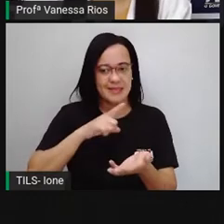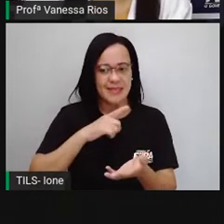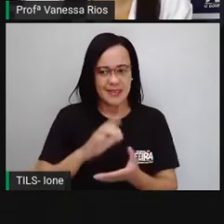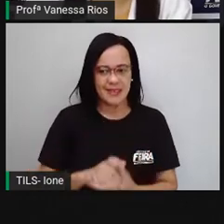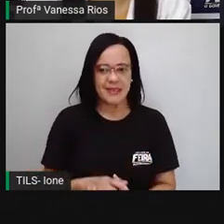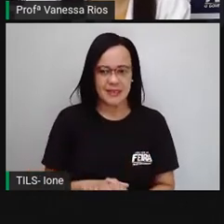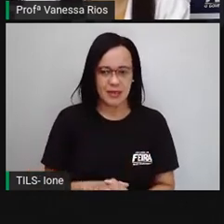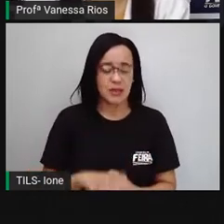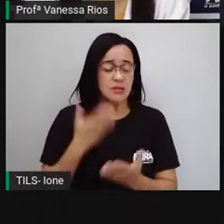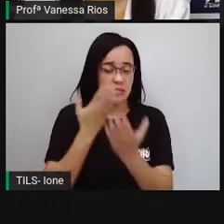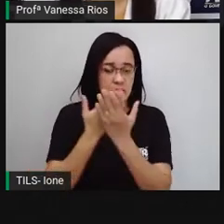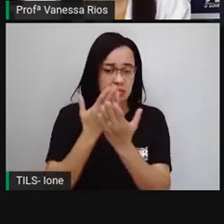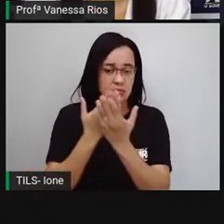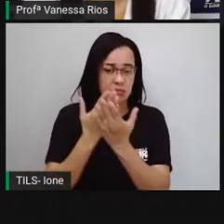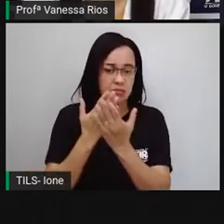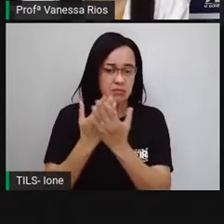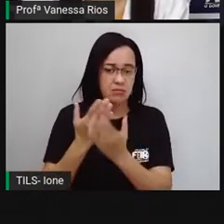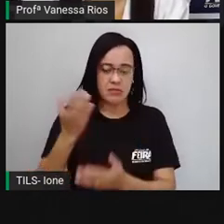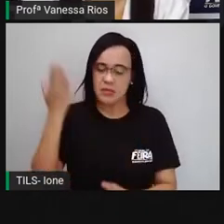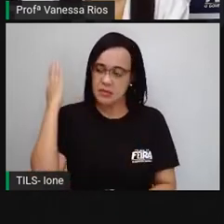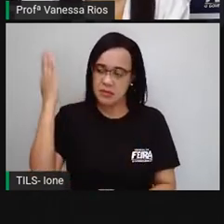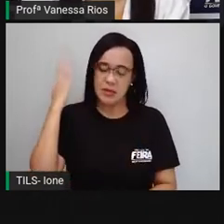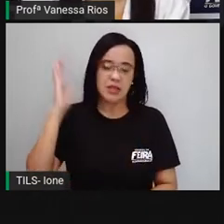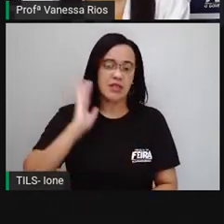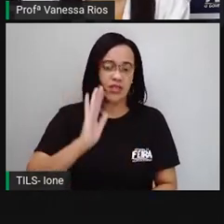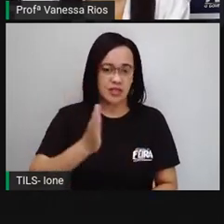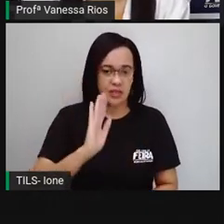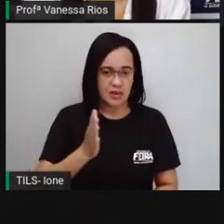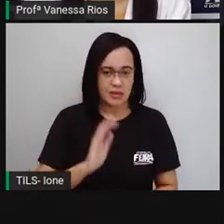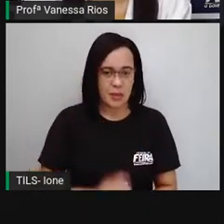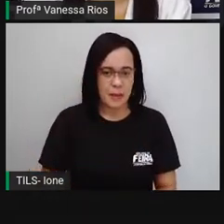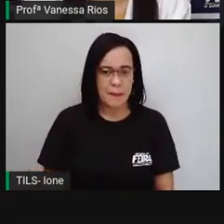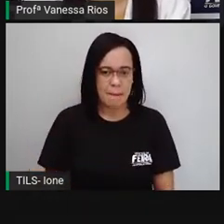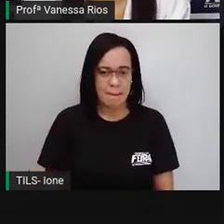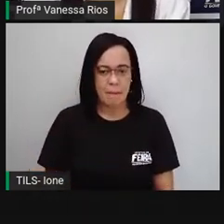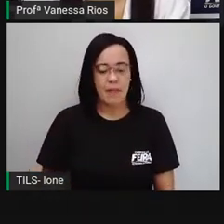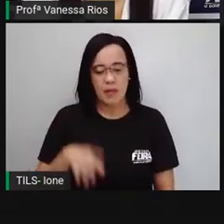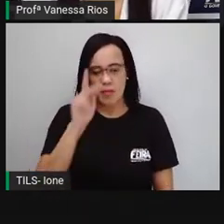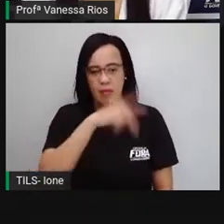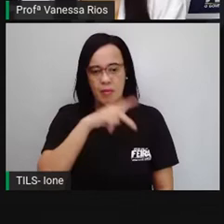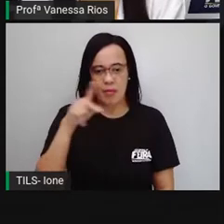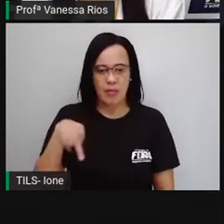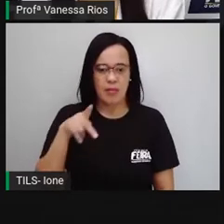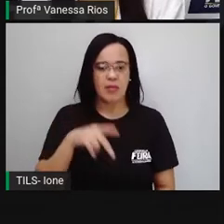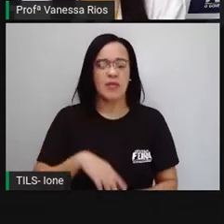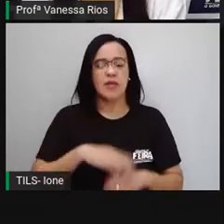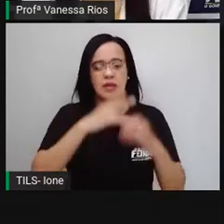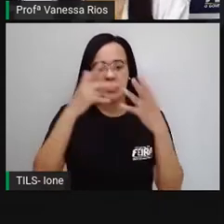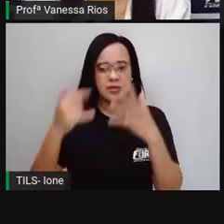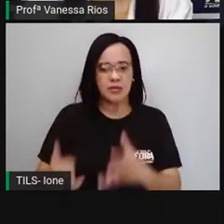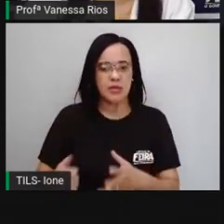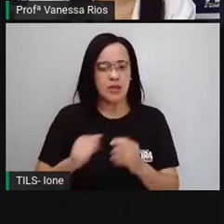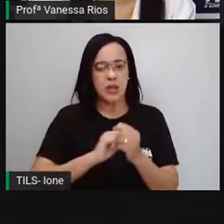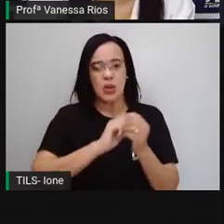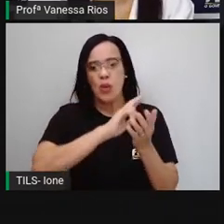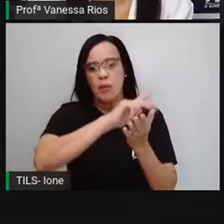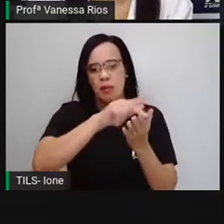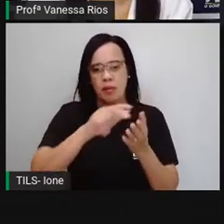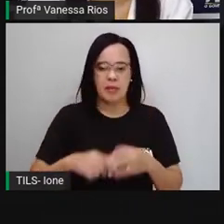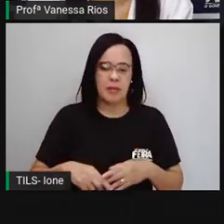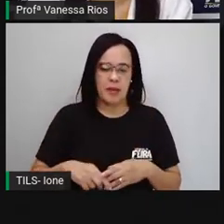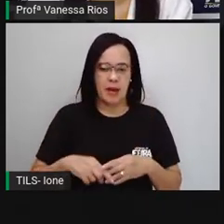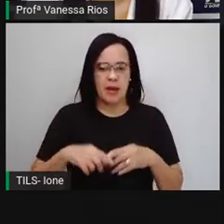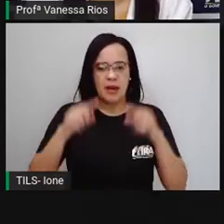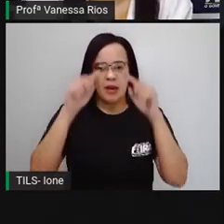já estudamos em aulas anteriores. E aí, a Pro falou do cubo, mas tem também a pirâmide, a esfera,